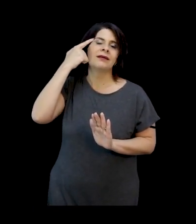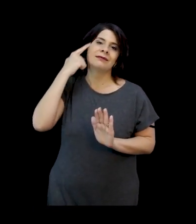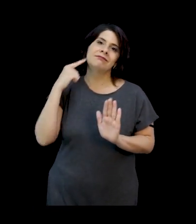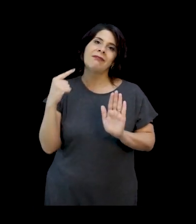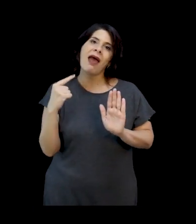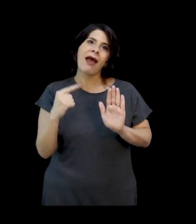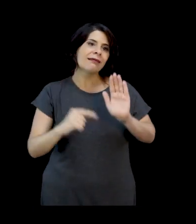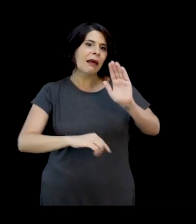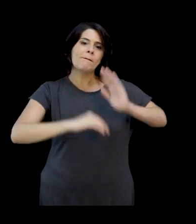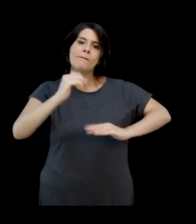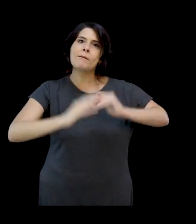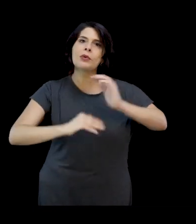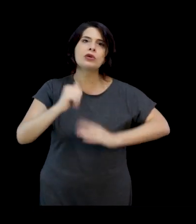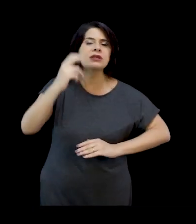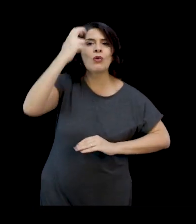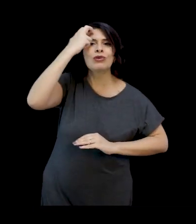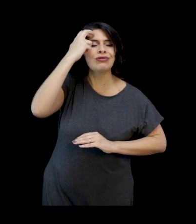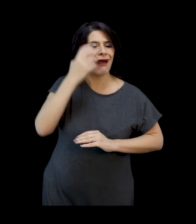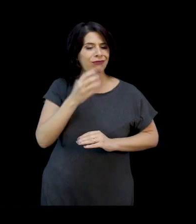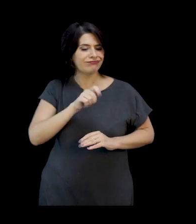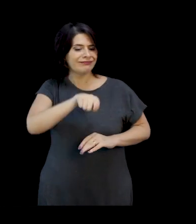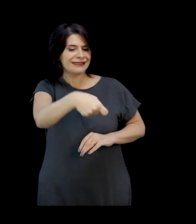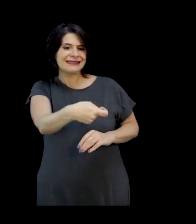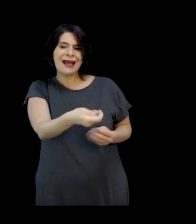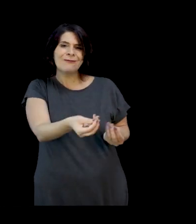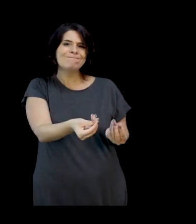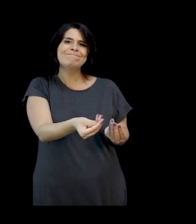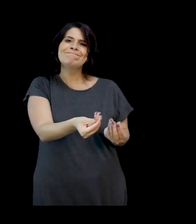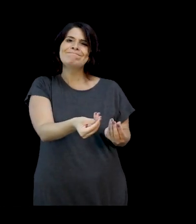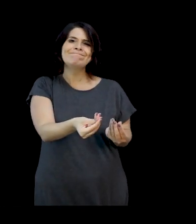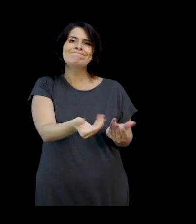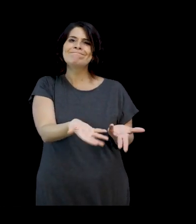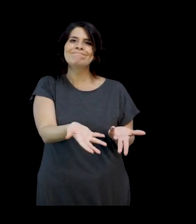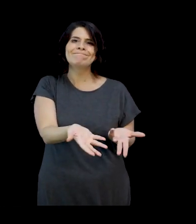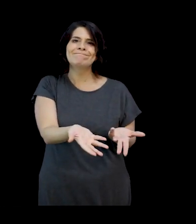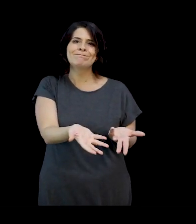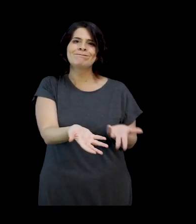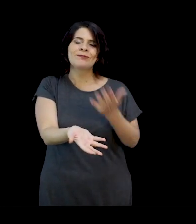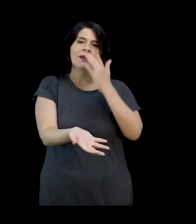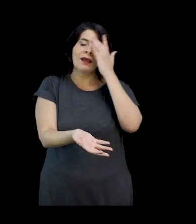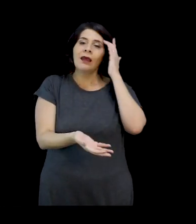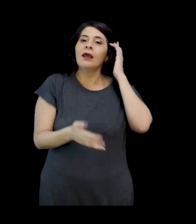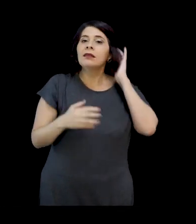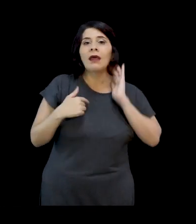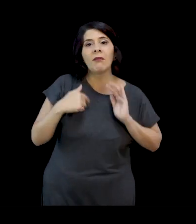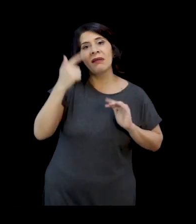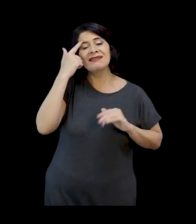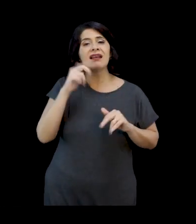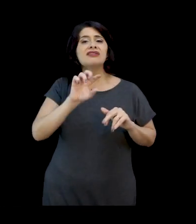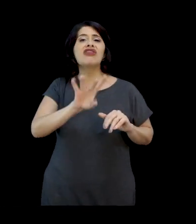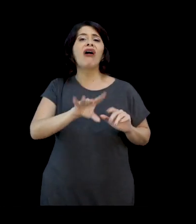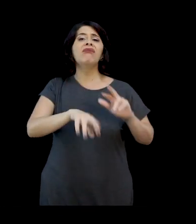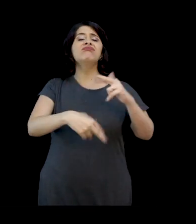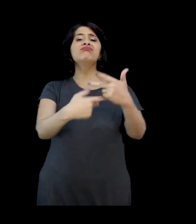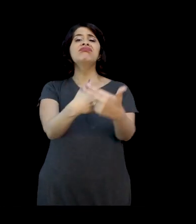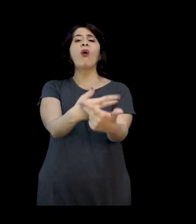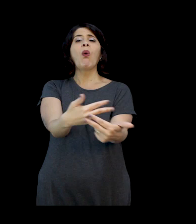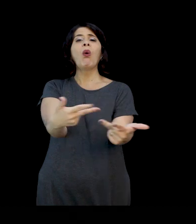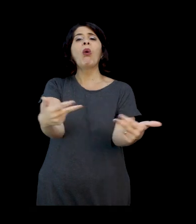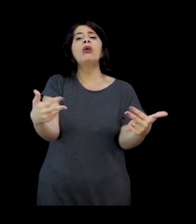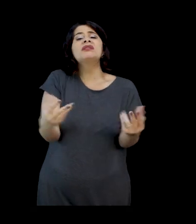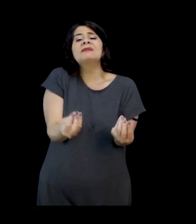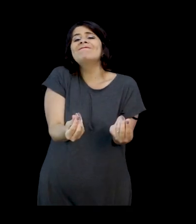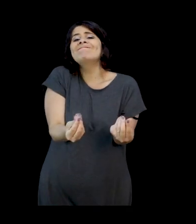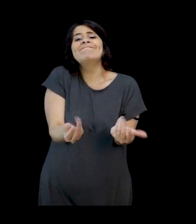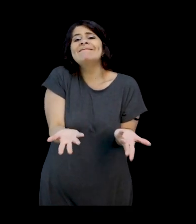produção cultural. Você trata esses objetos como algo, como coisas entre